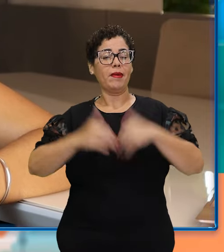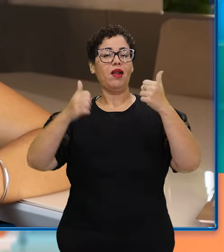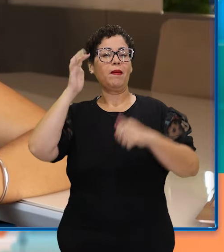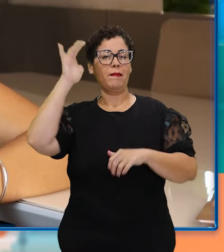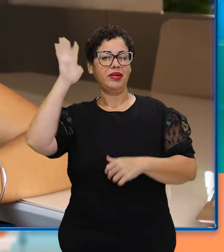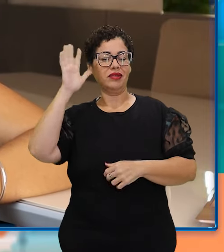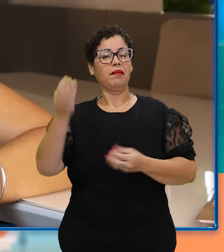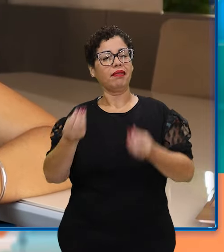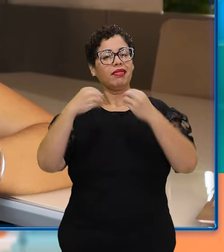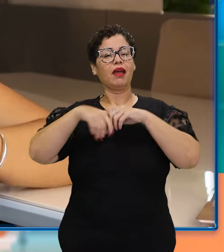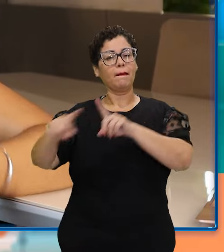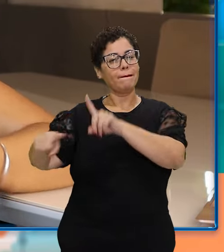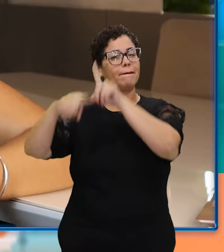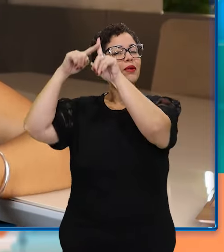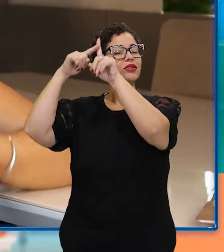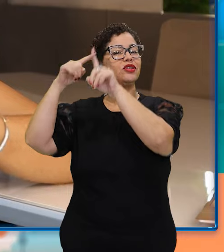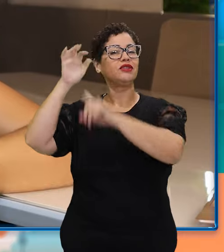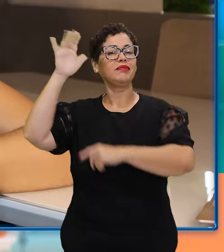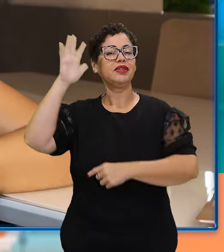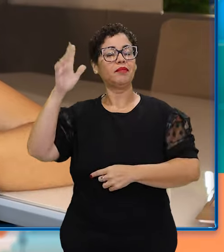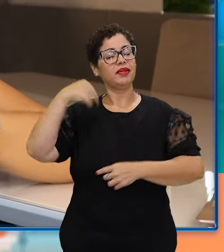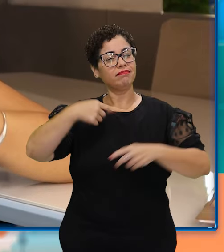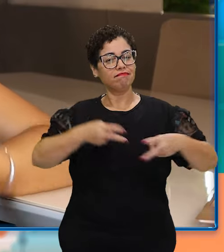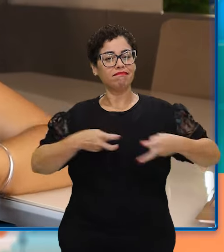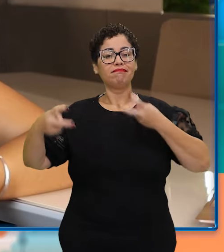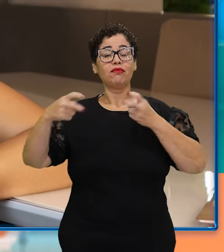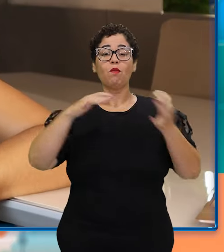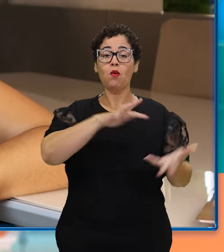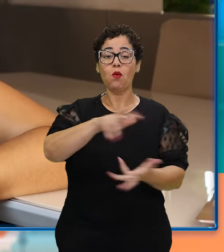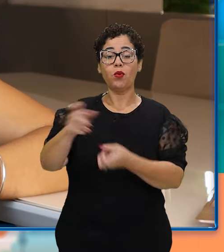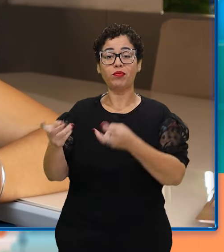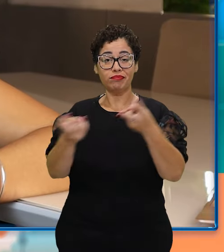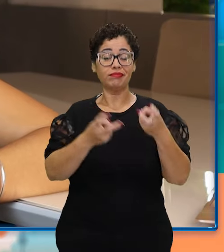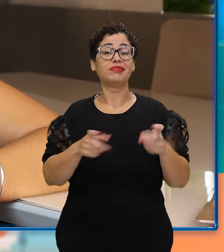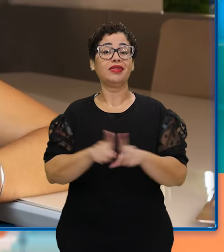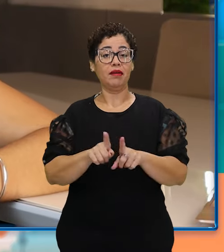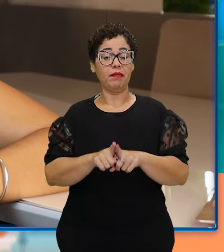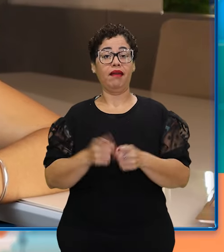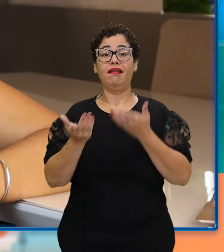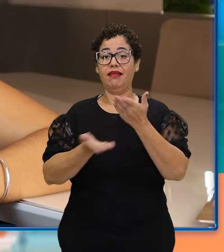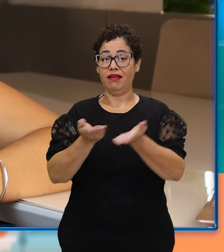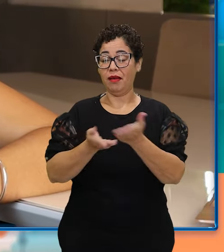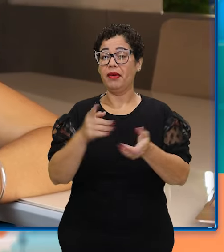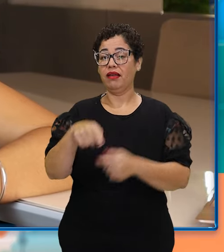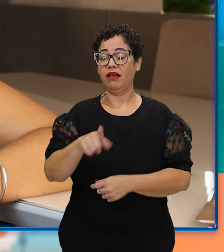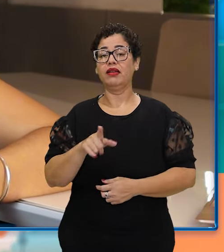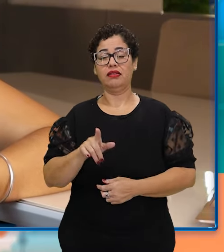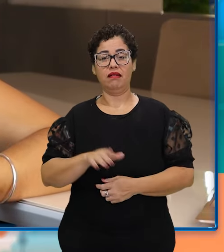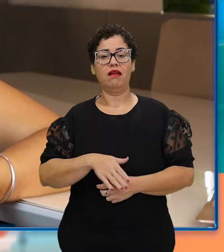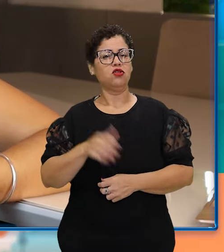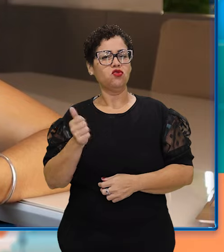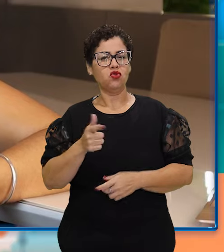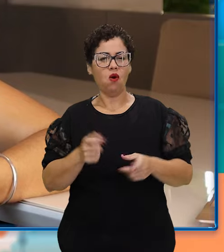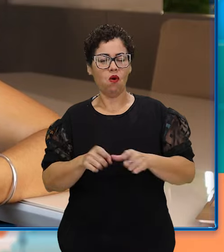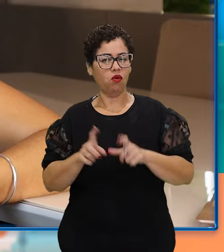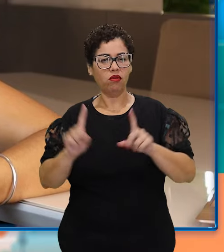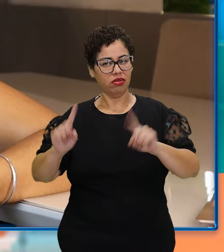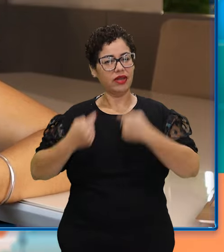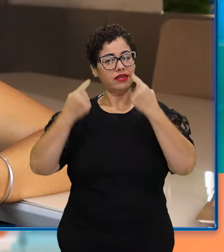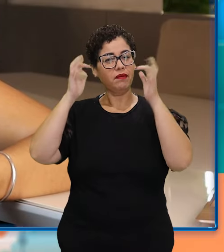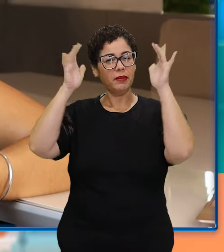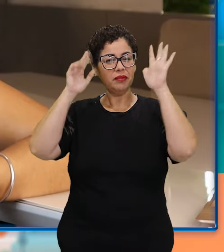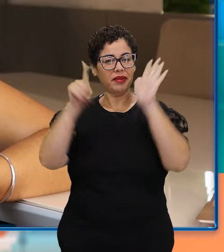mais positiva e realista de si mesmo e do mundo ao seu redor. E claro que o tratamento vai além de desafiar os